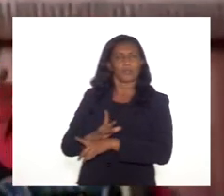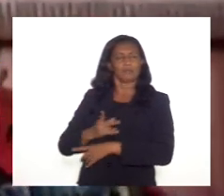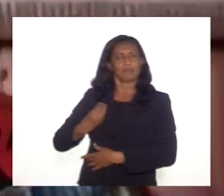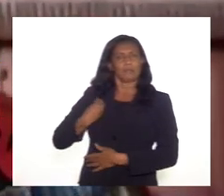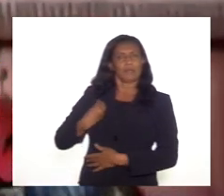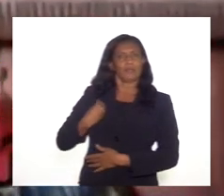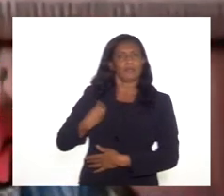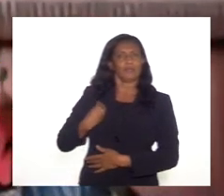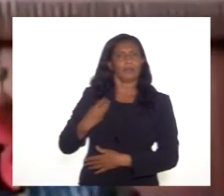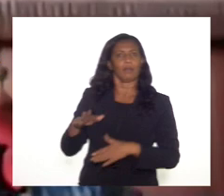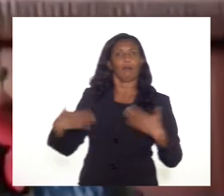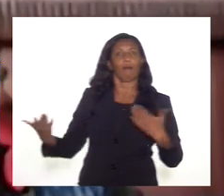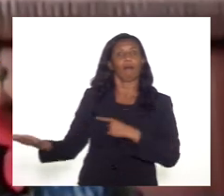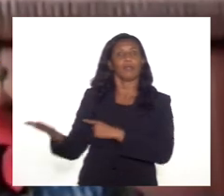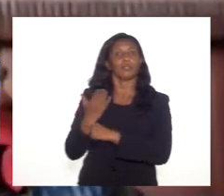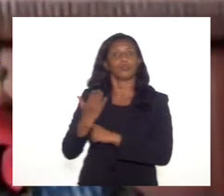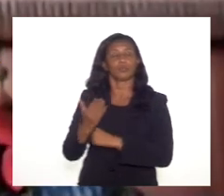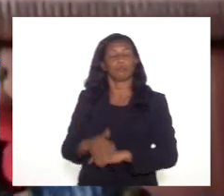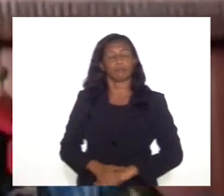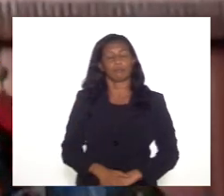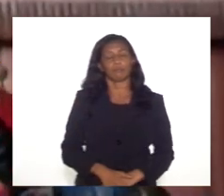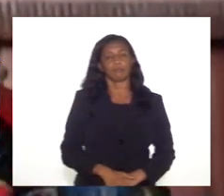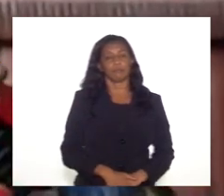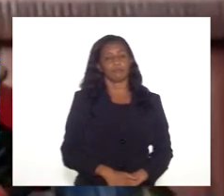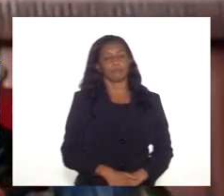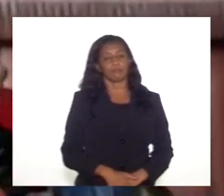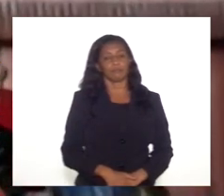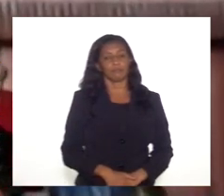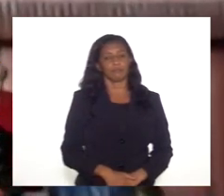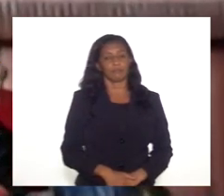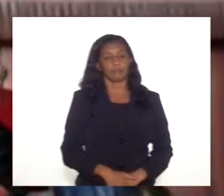cadê o socorro que o